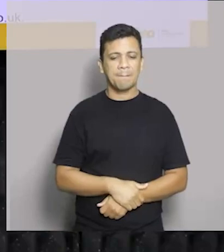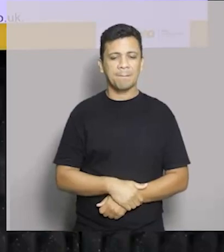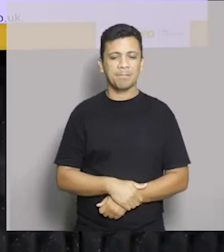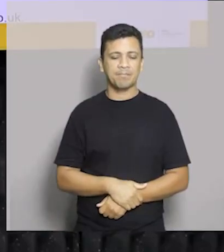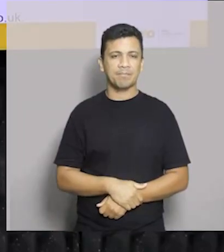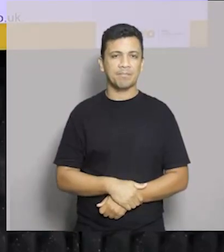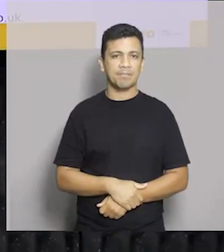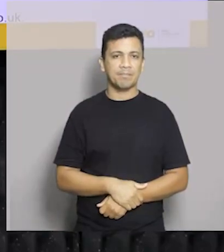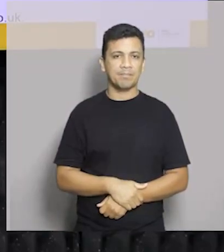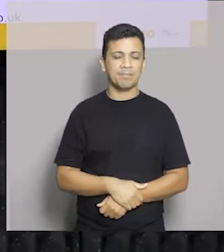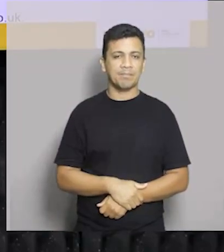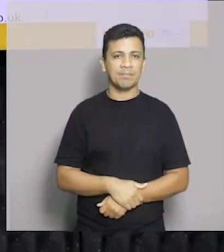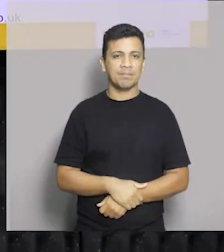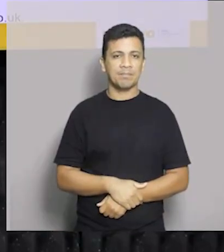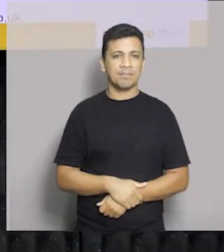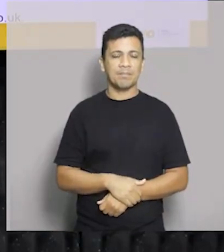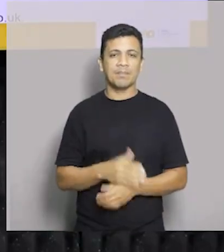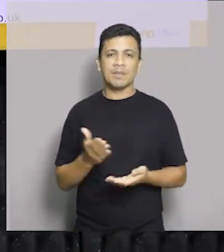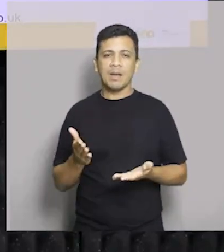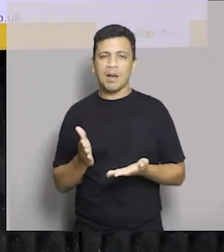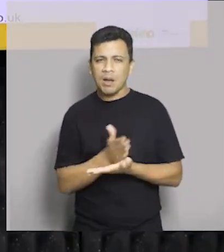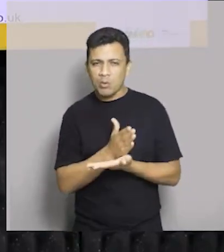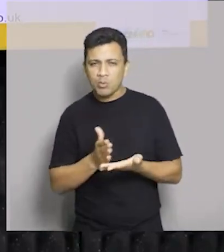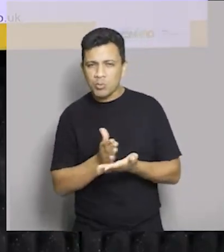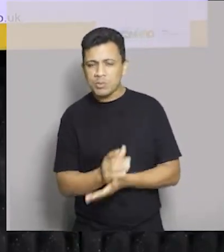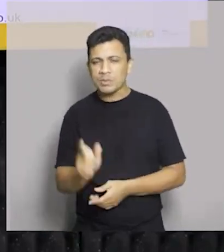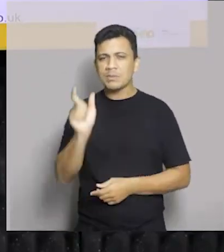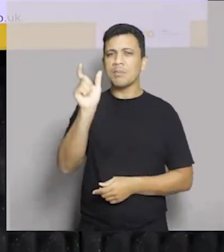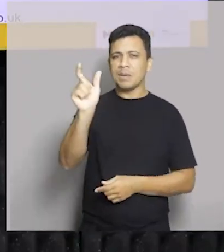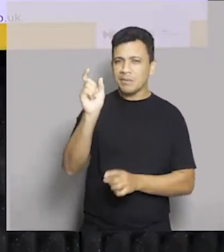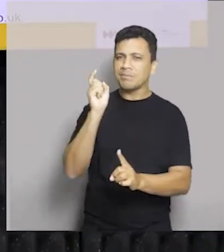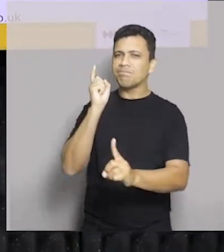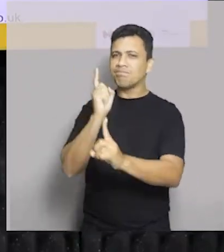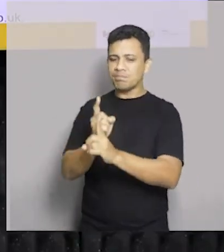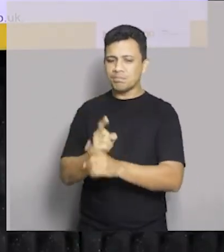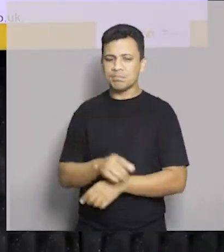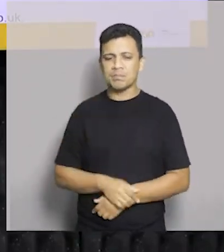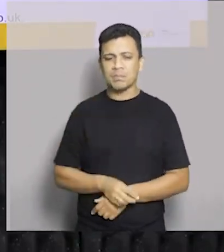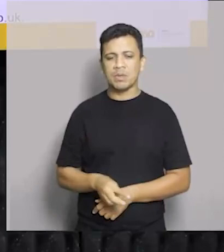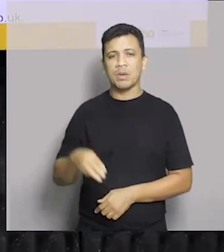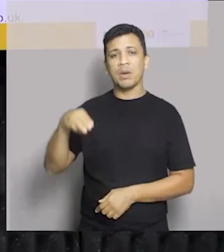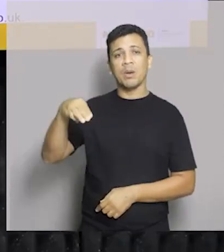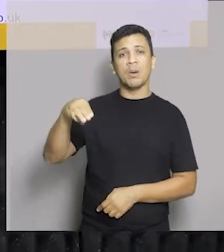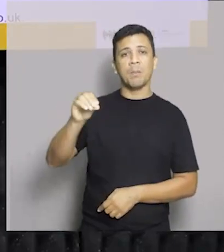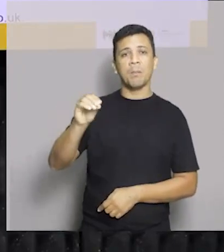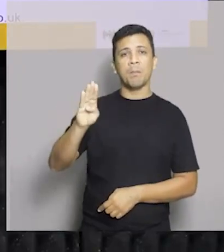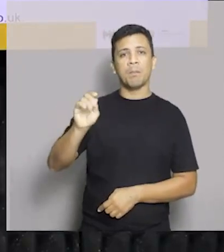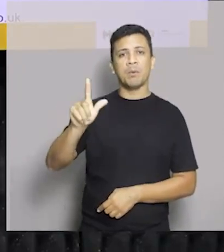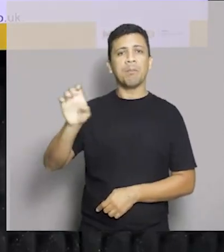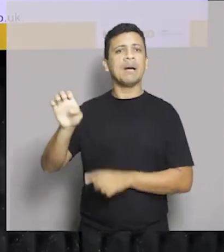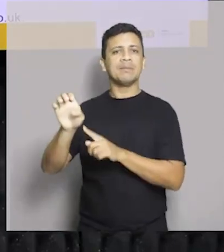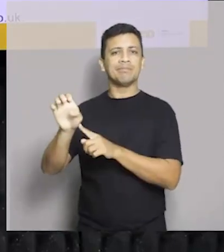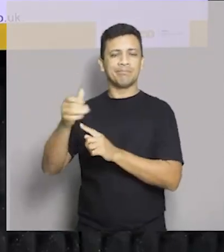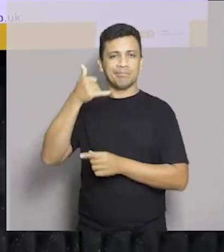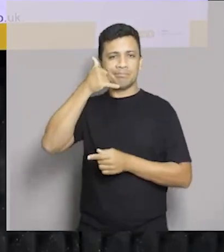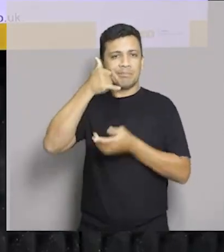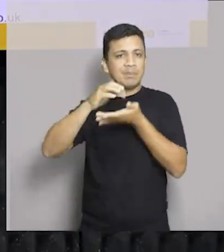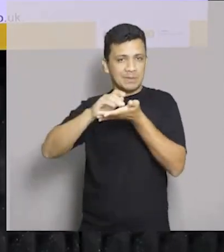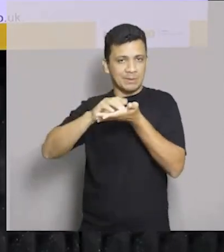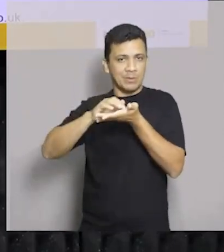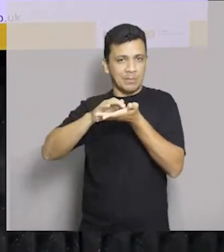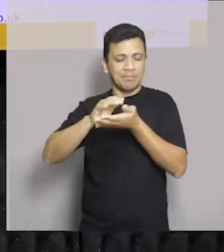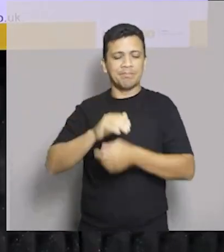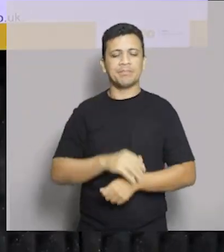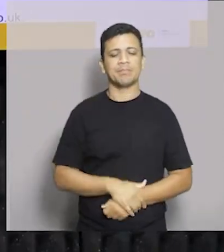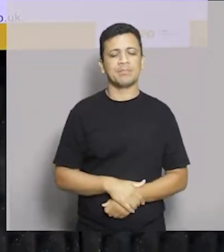injured bird. Então, algumas palavras que eu vou identificar. Mobile, celular, tá? É o telefone